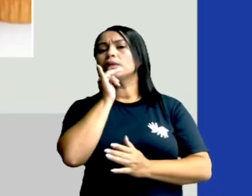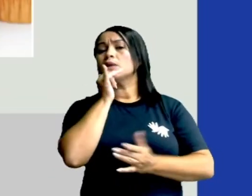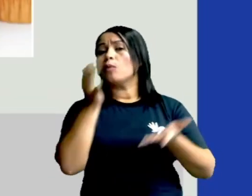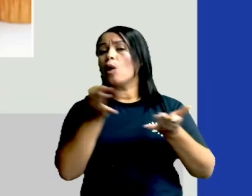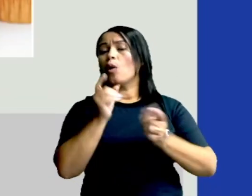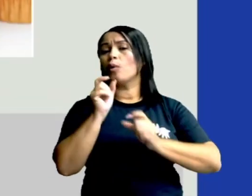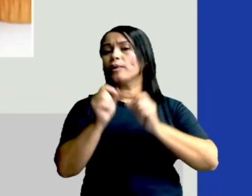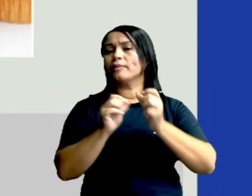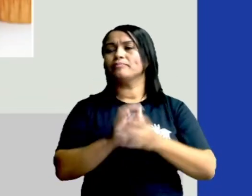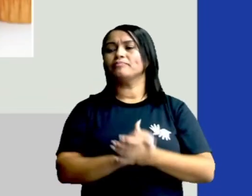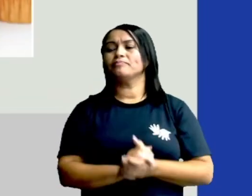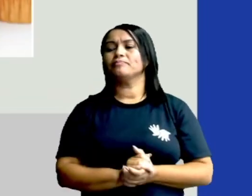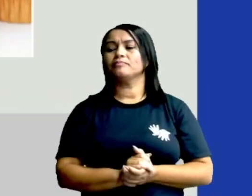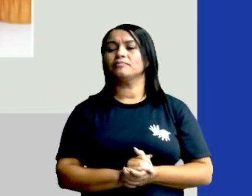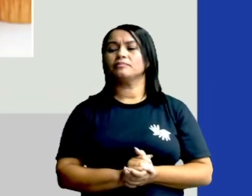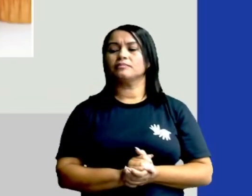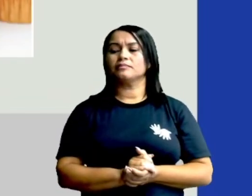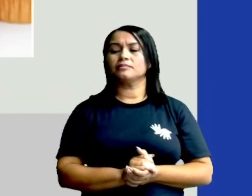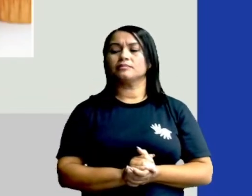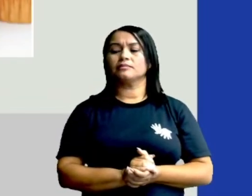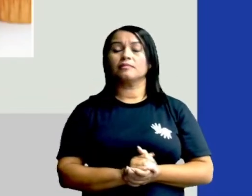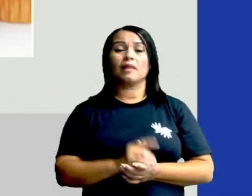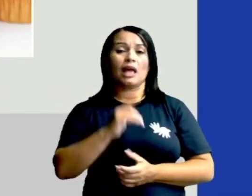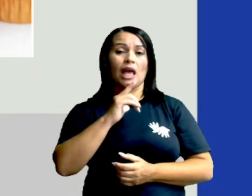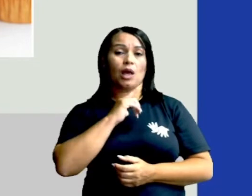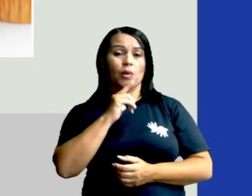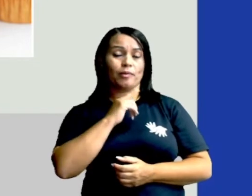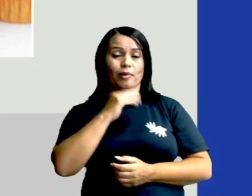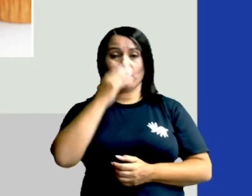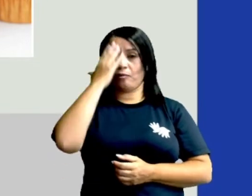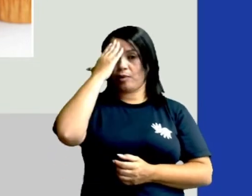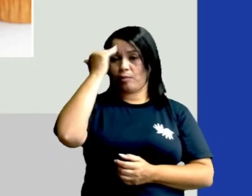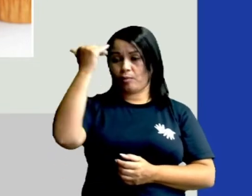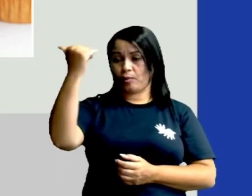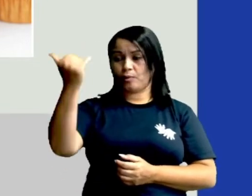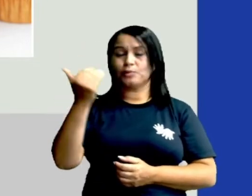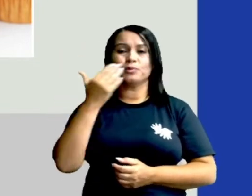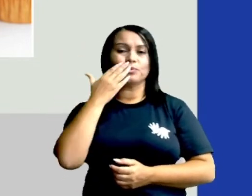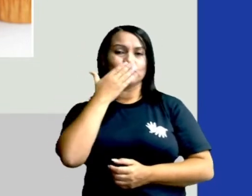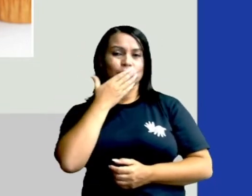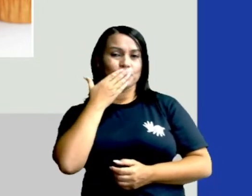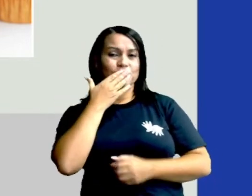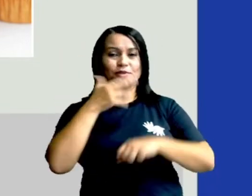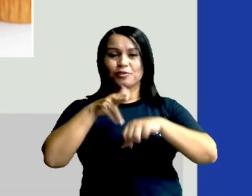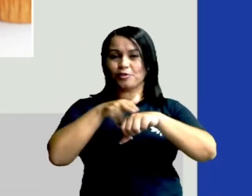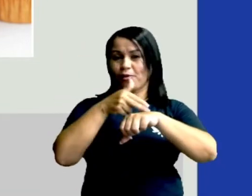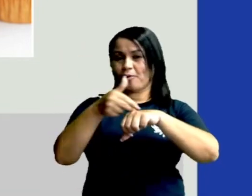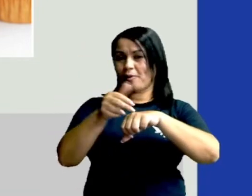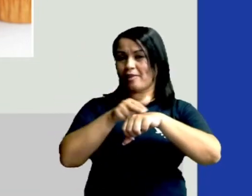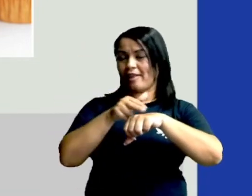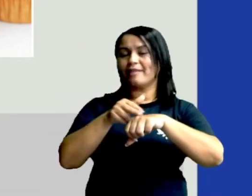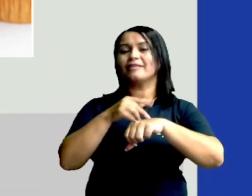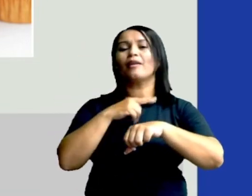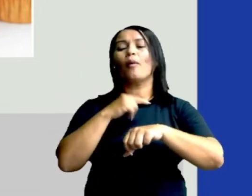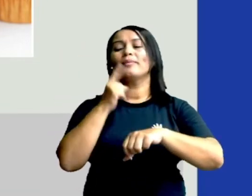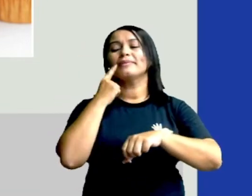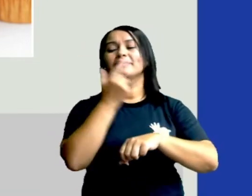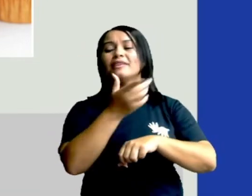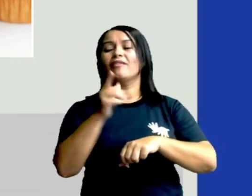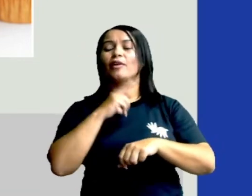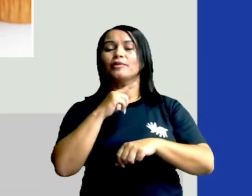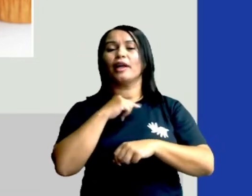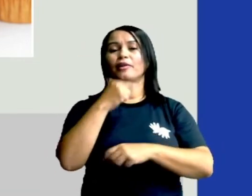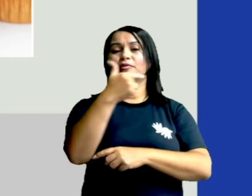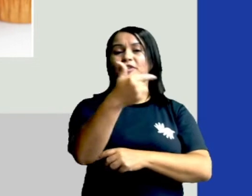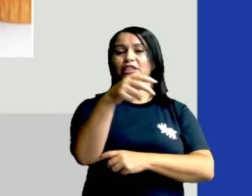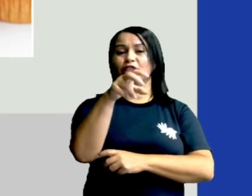quando diz o seguinte. Aqui eu tenho, né, o famoso doce, né, o brigadeiro. Então, veja só. Eu